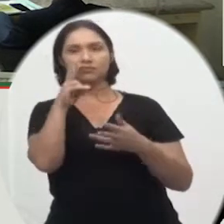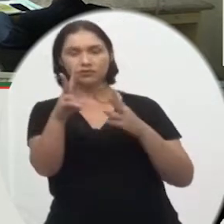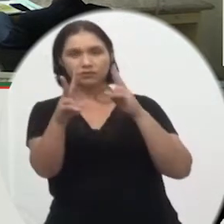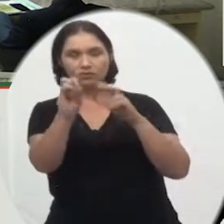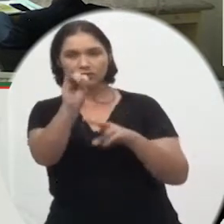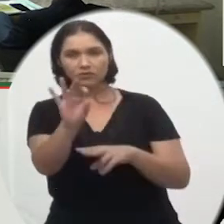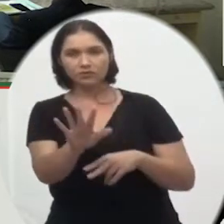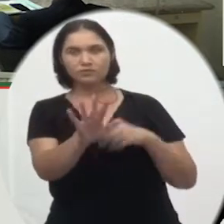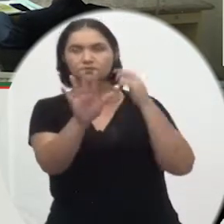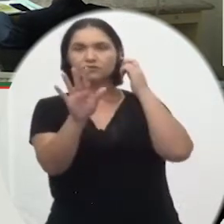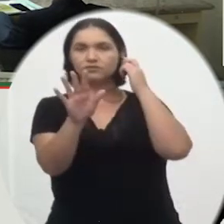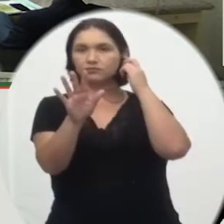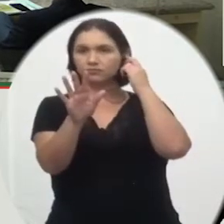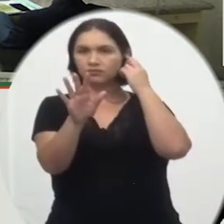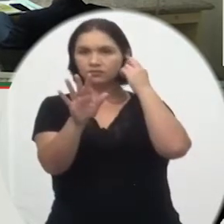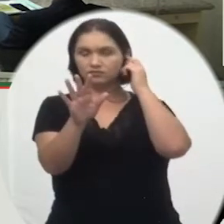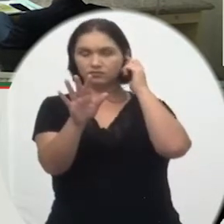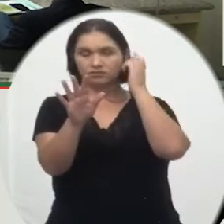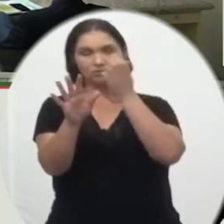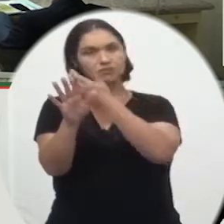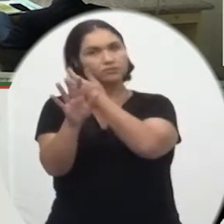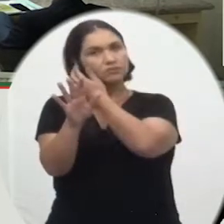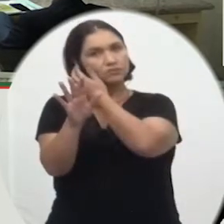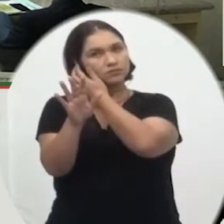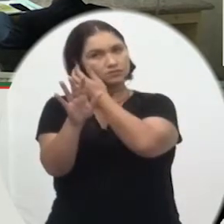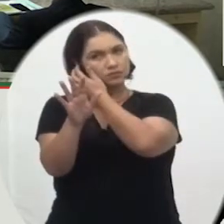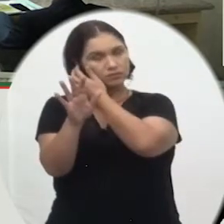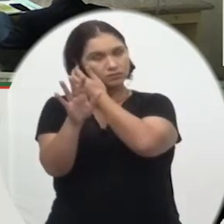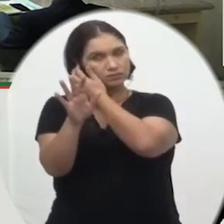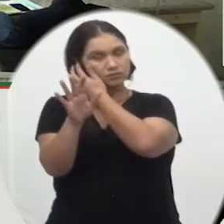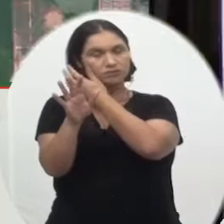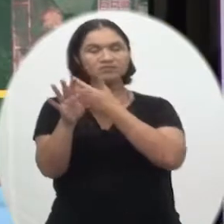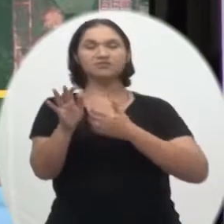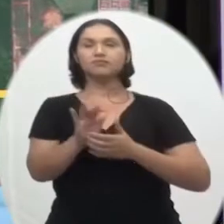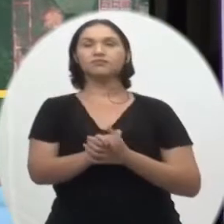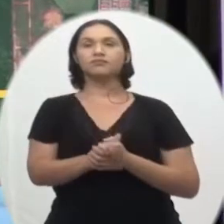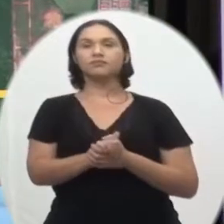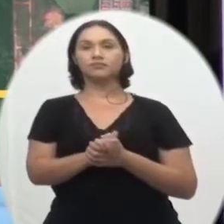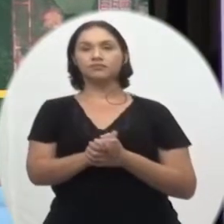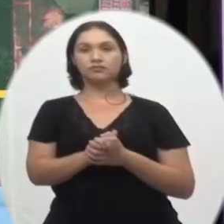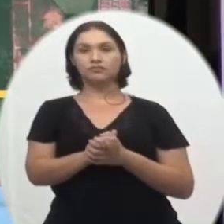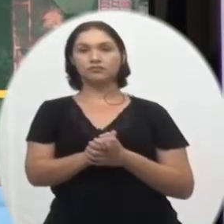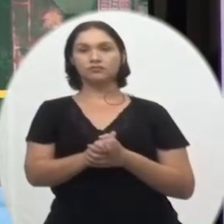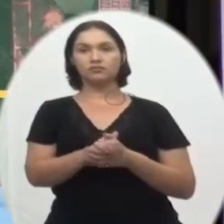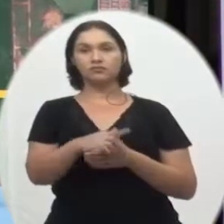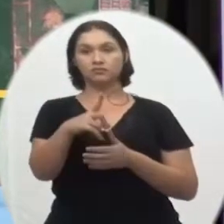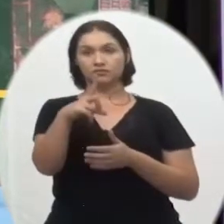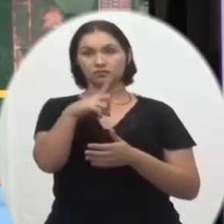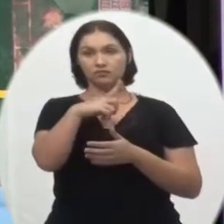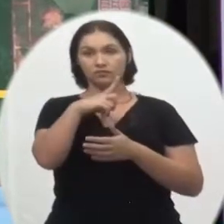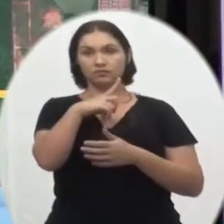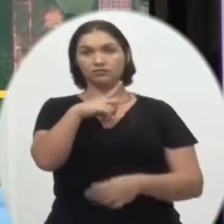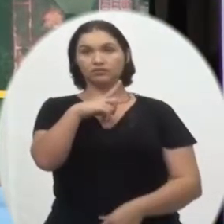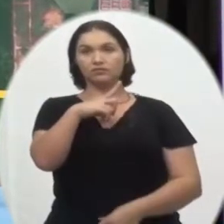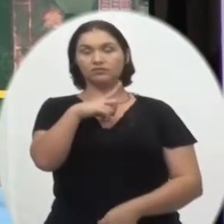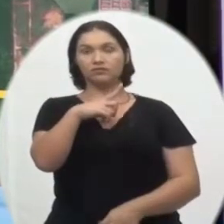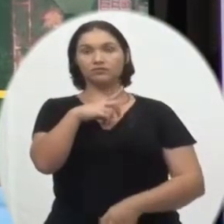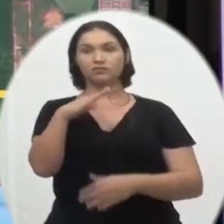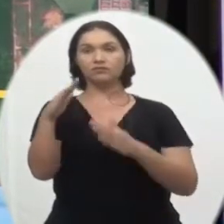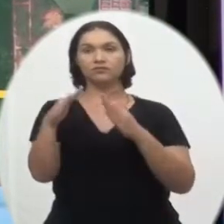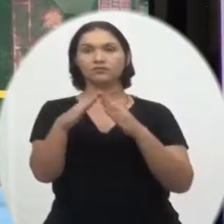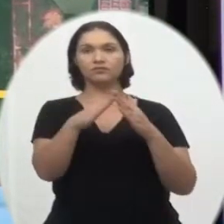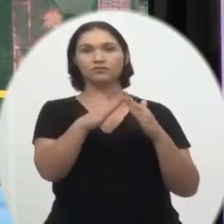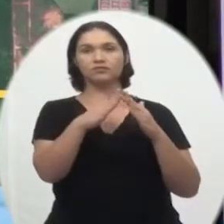na parte, se bem na seta, bem na ponta da seta embaixo, se vocês verificarem ali, ali tem algumas casas,